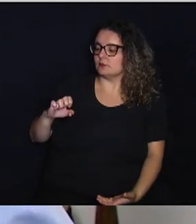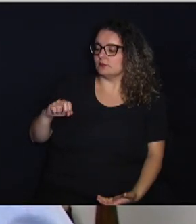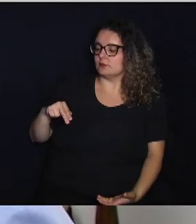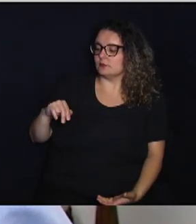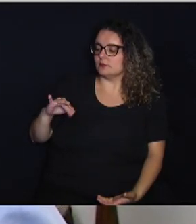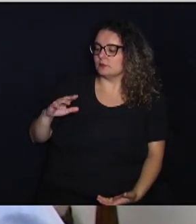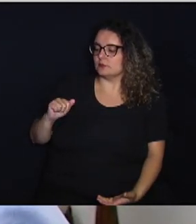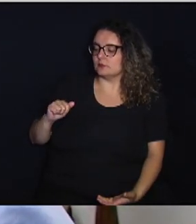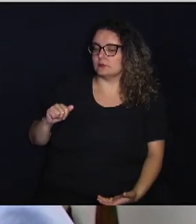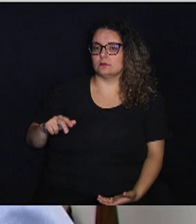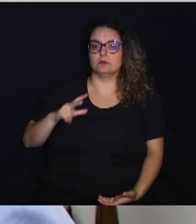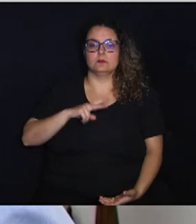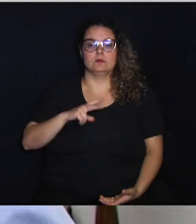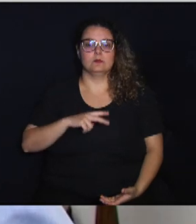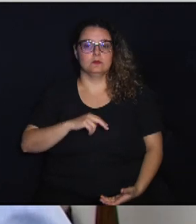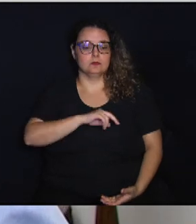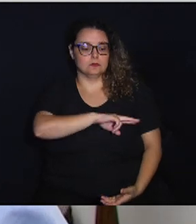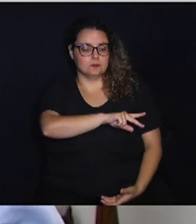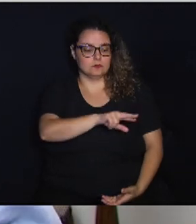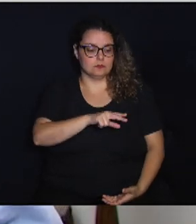Misericórdia de Campinas,